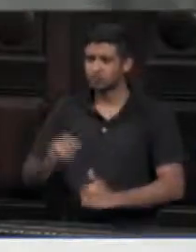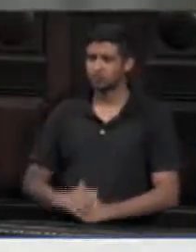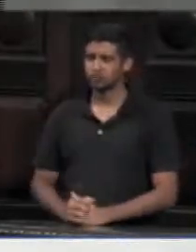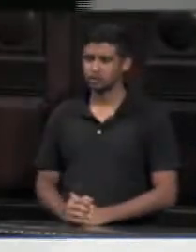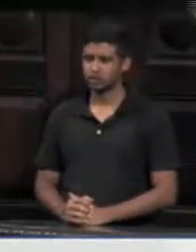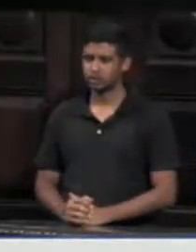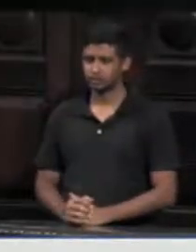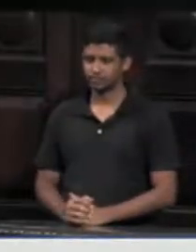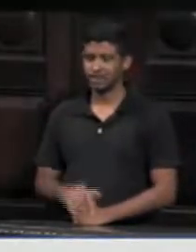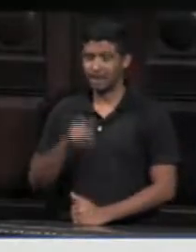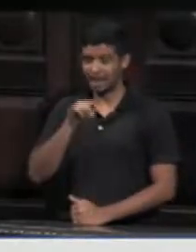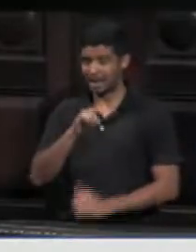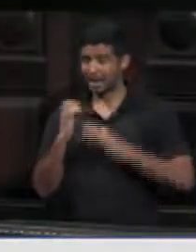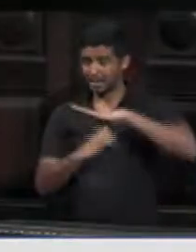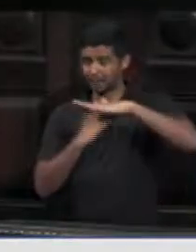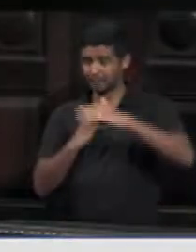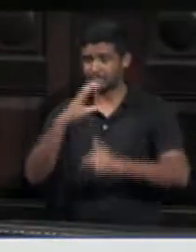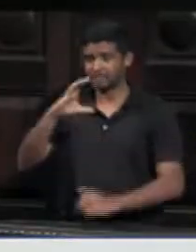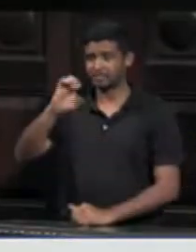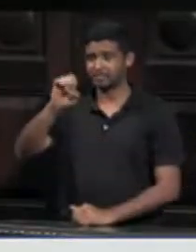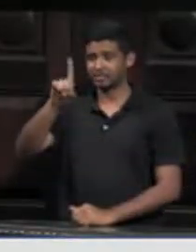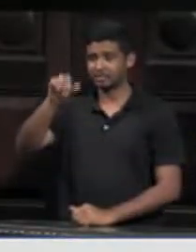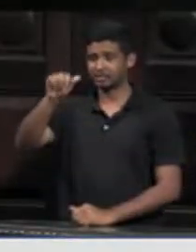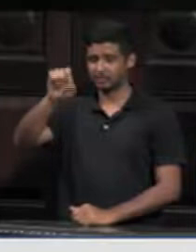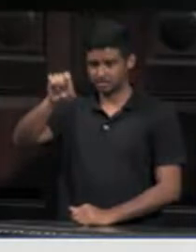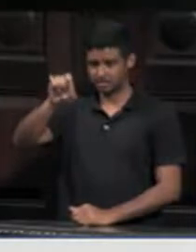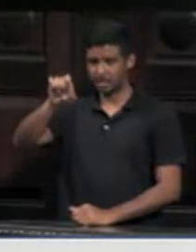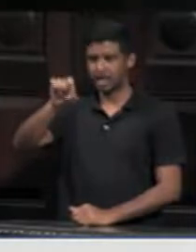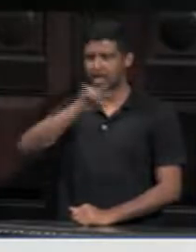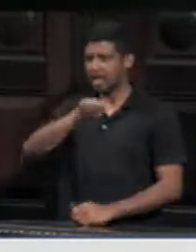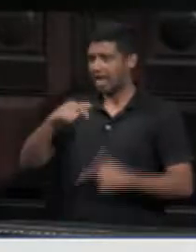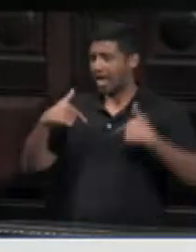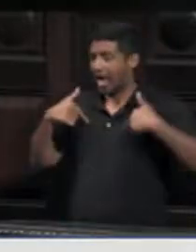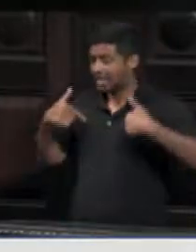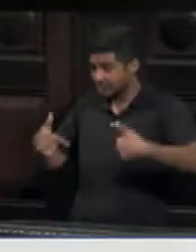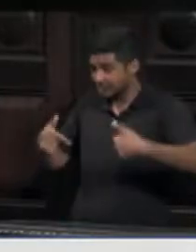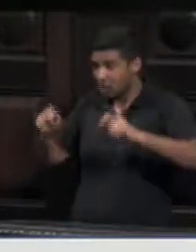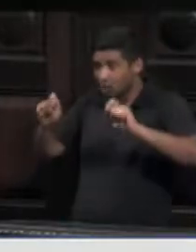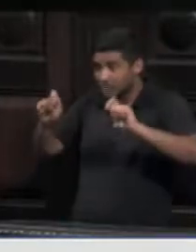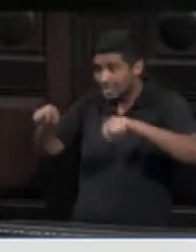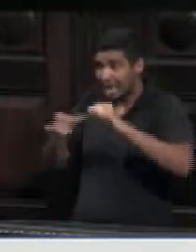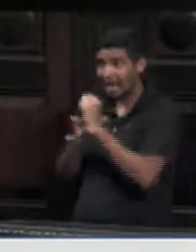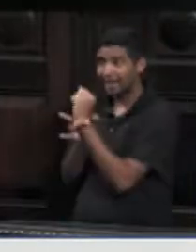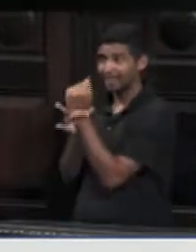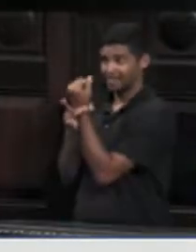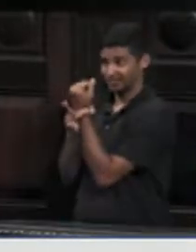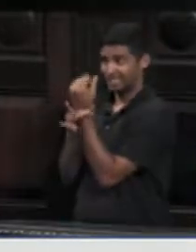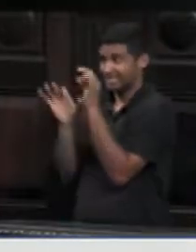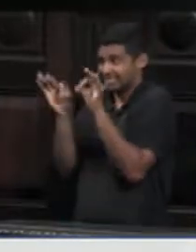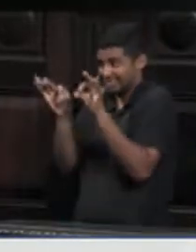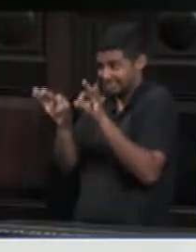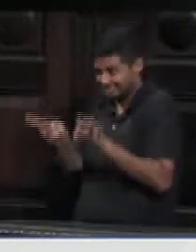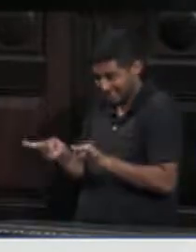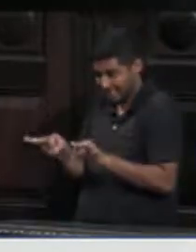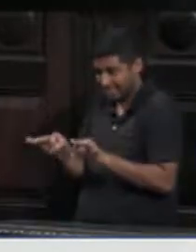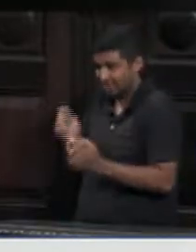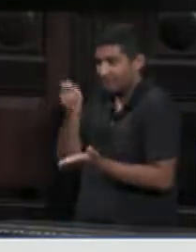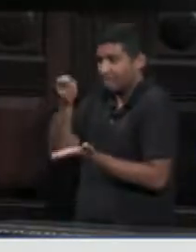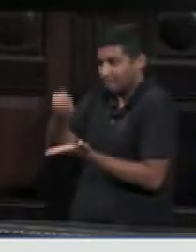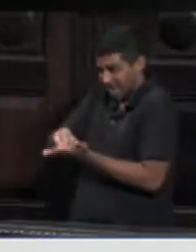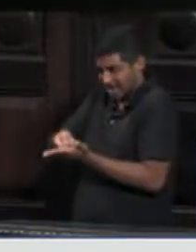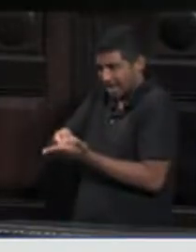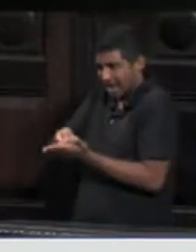as ações da SEDAI sejam a garantia para o pagamento do